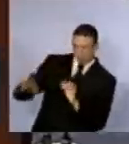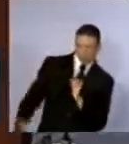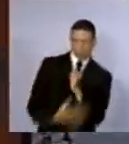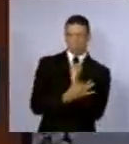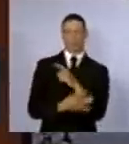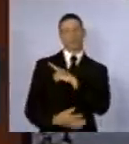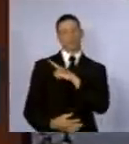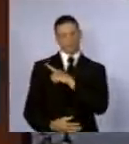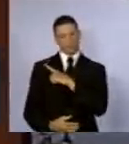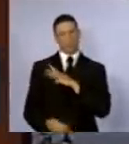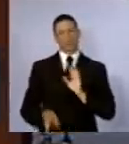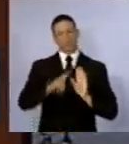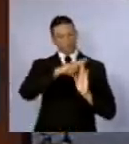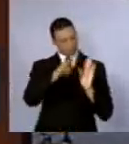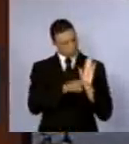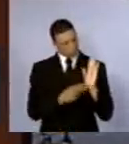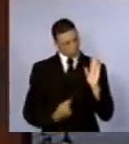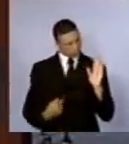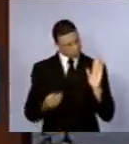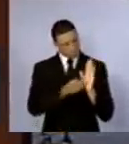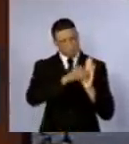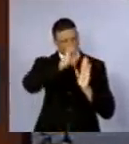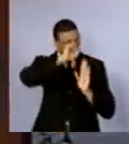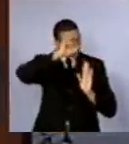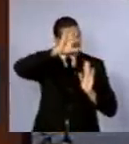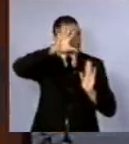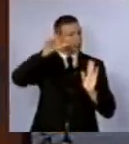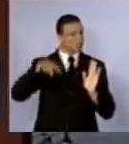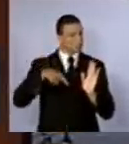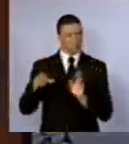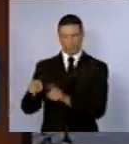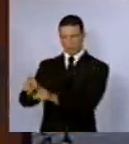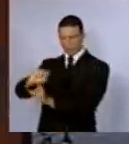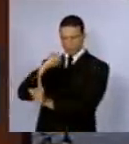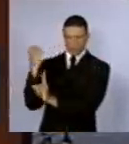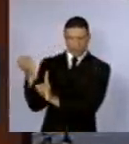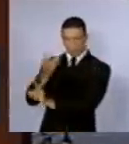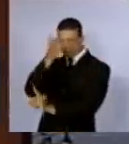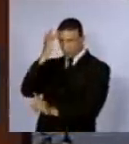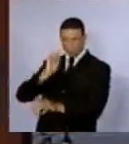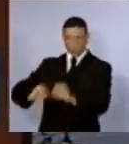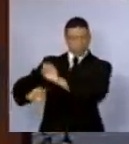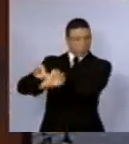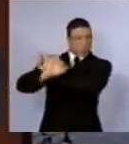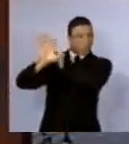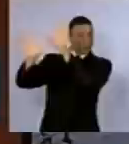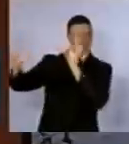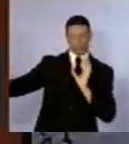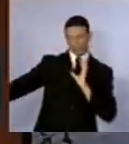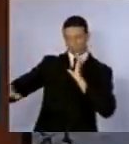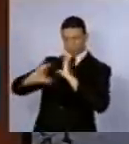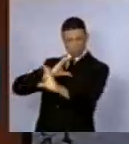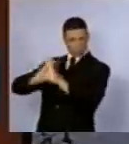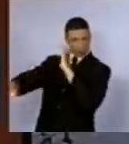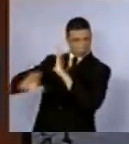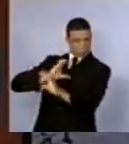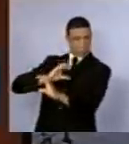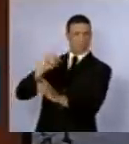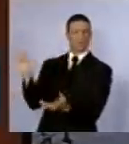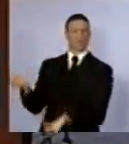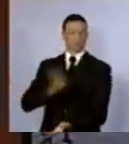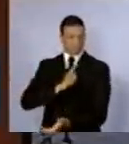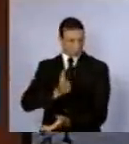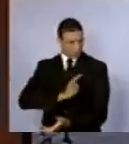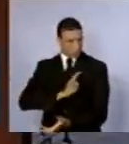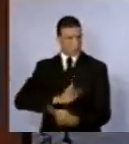Existem diretrizes muito claras, né, para informação ao público, para deixar essa comunicação com o público muito bem assentada, né?